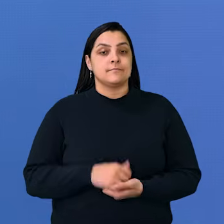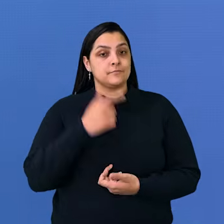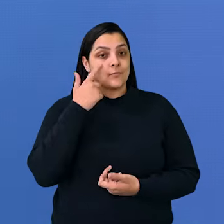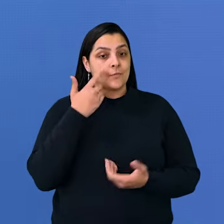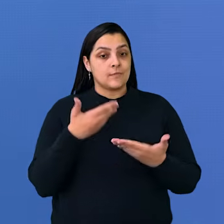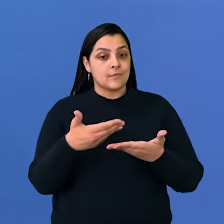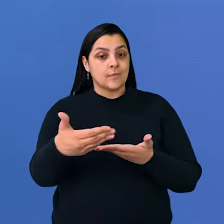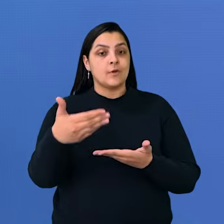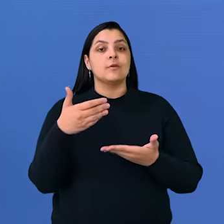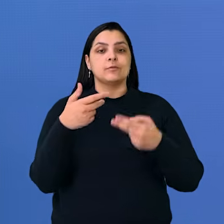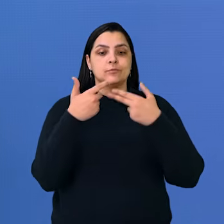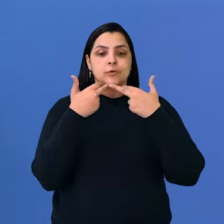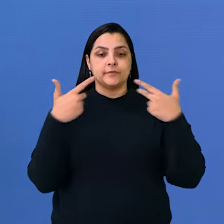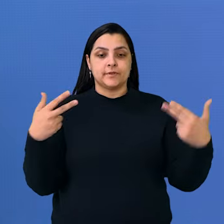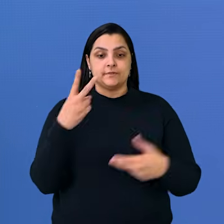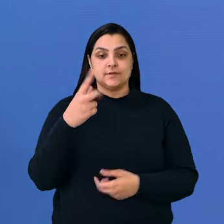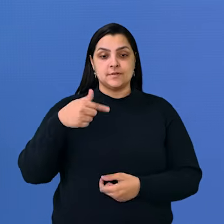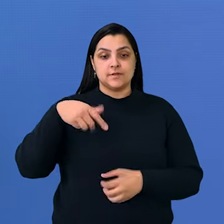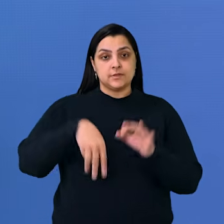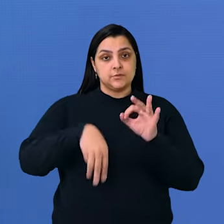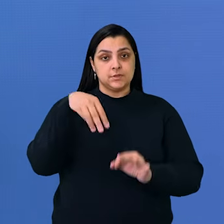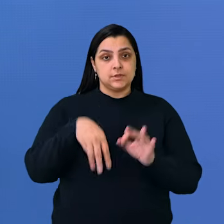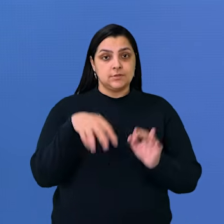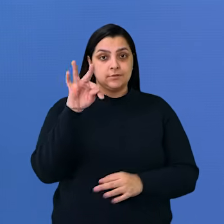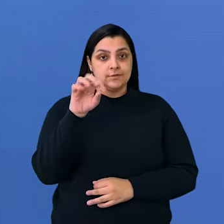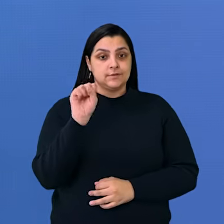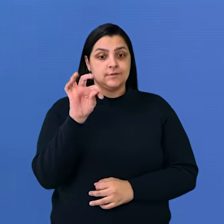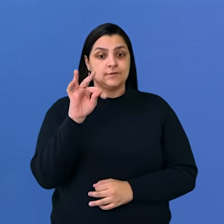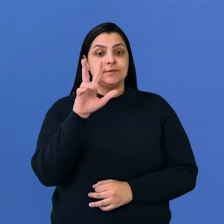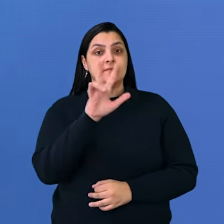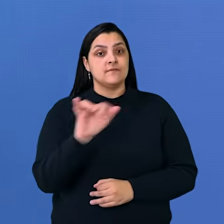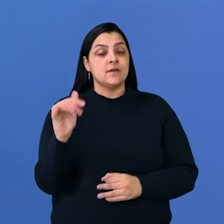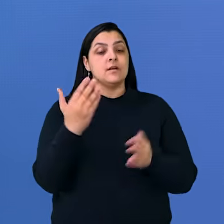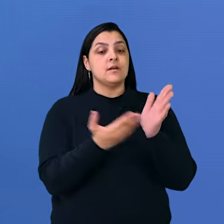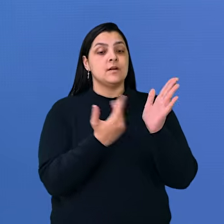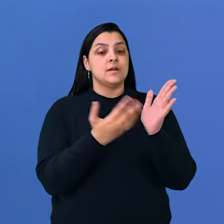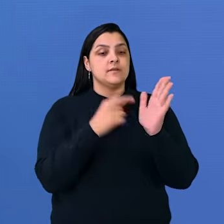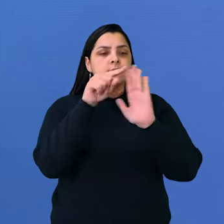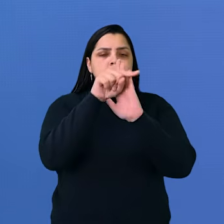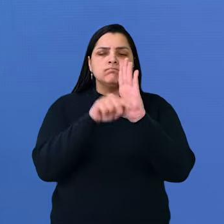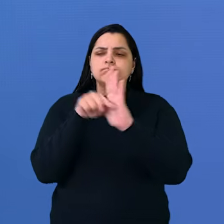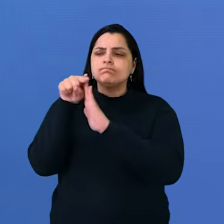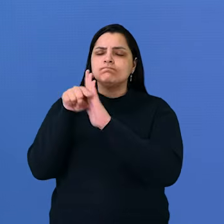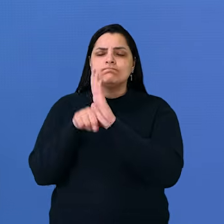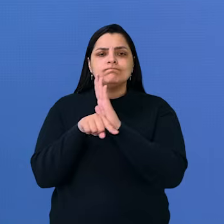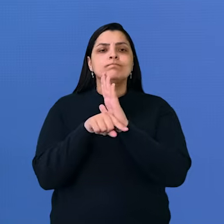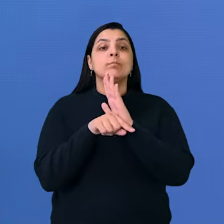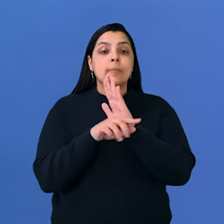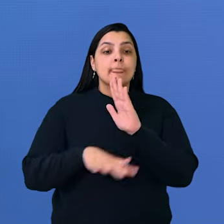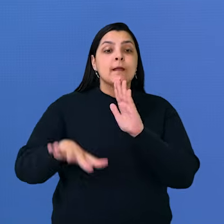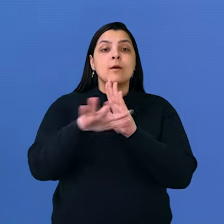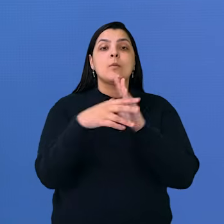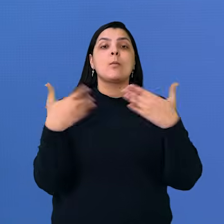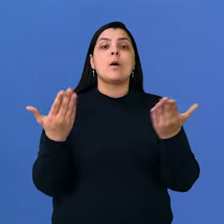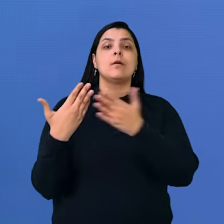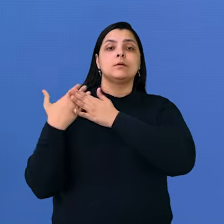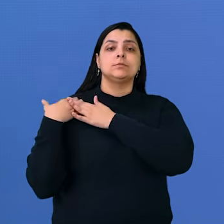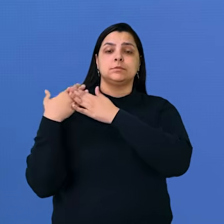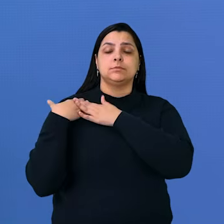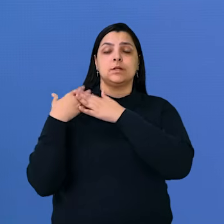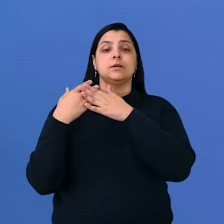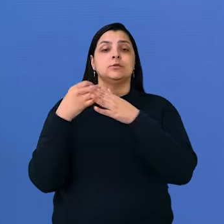E olha só essa novidade, os 27 ministros do TST vão lançar um livro que analisa o papel da justiça trabalhista diante